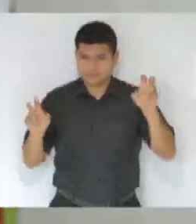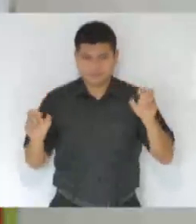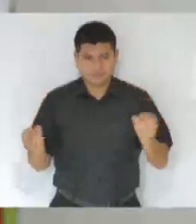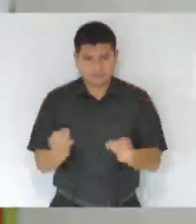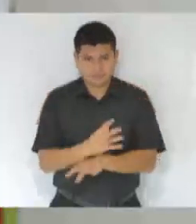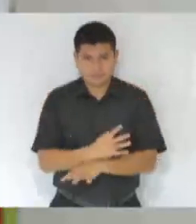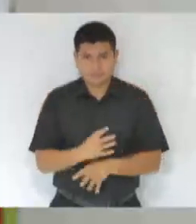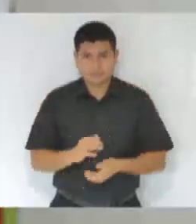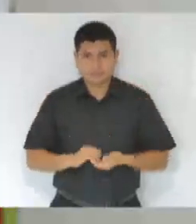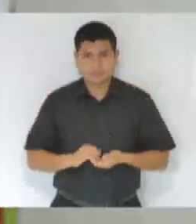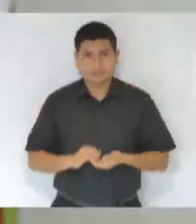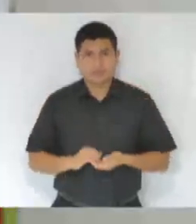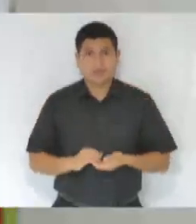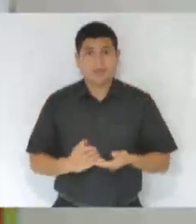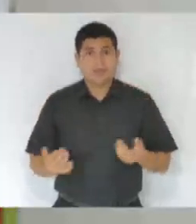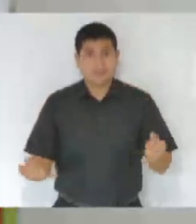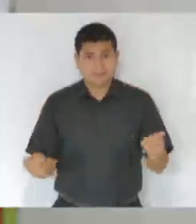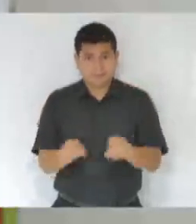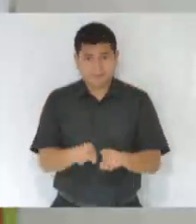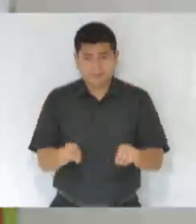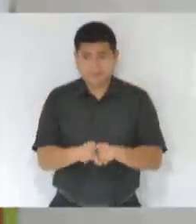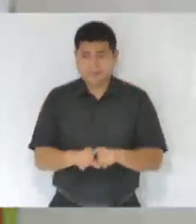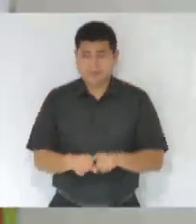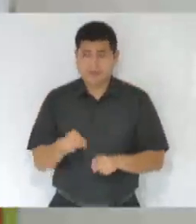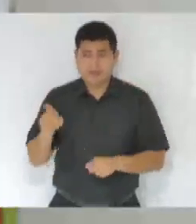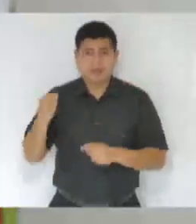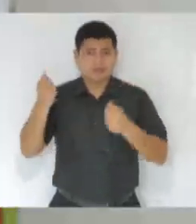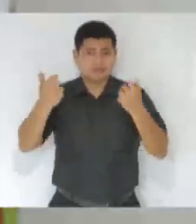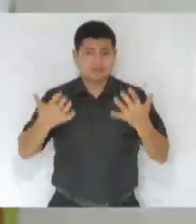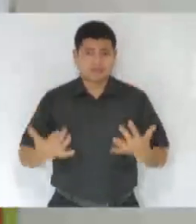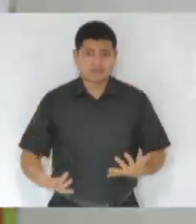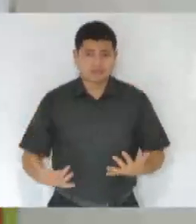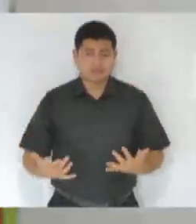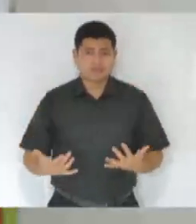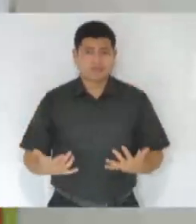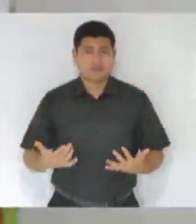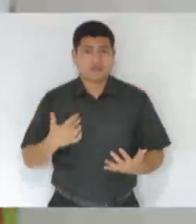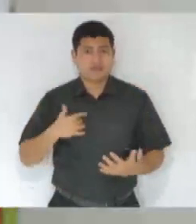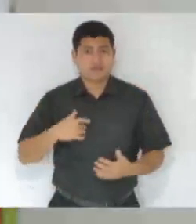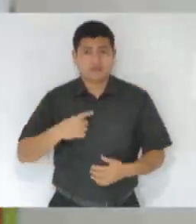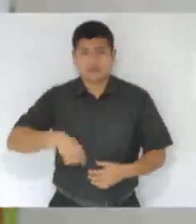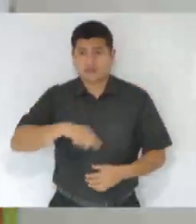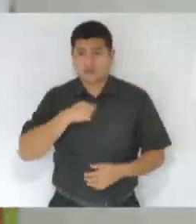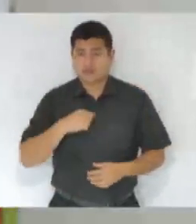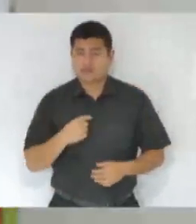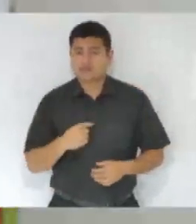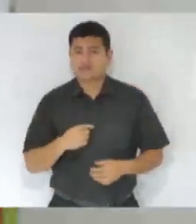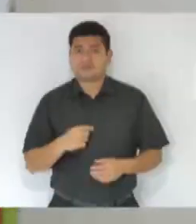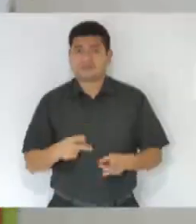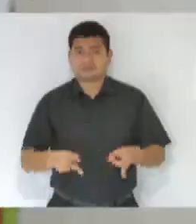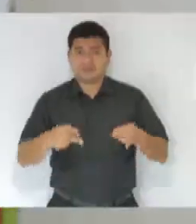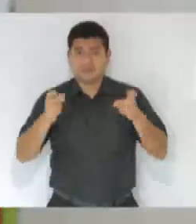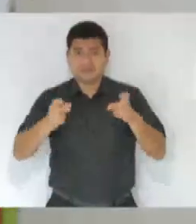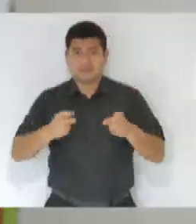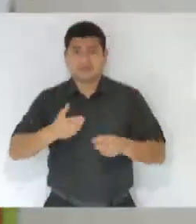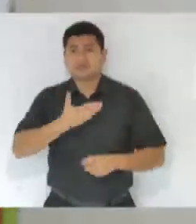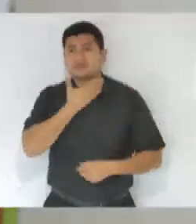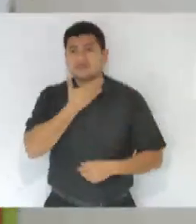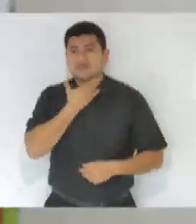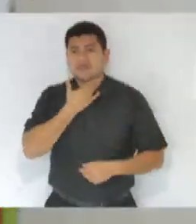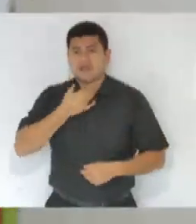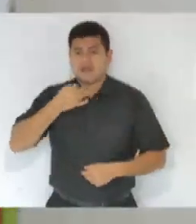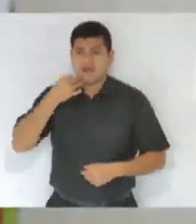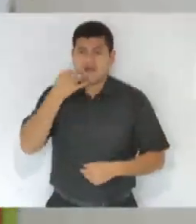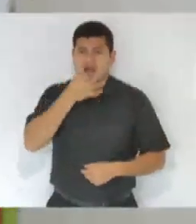Também ela expõe, só percebemos a importância da nossa voz